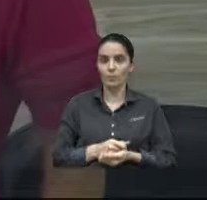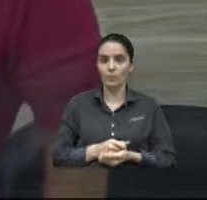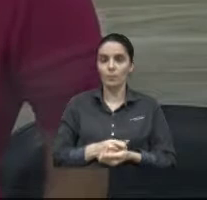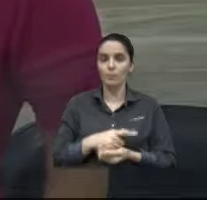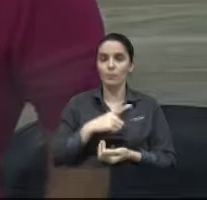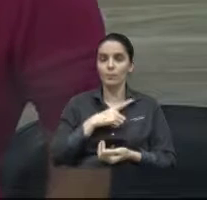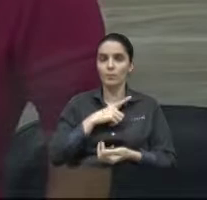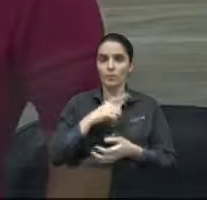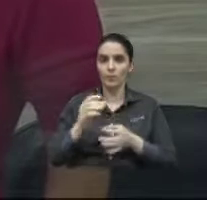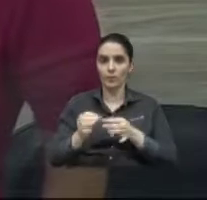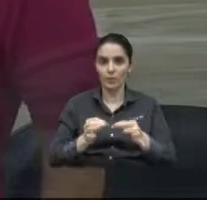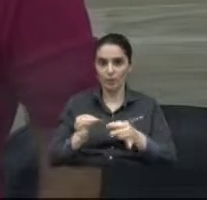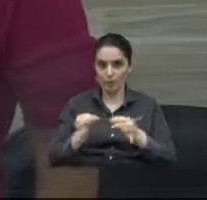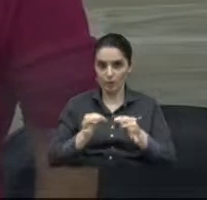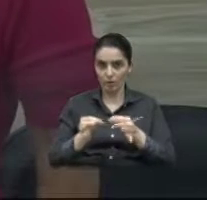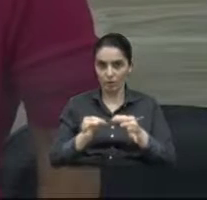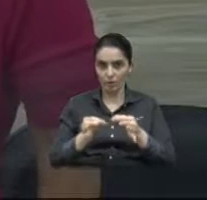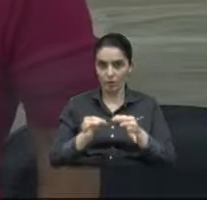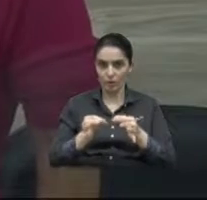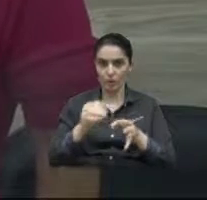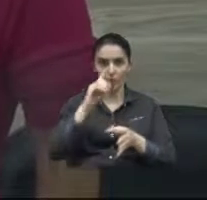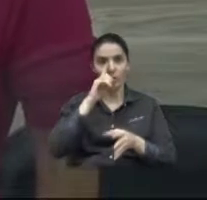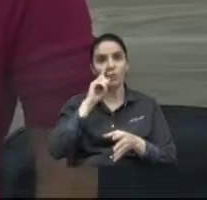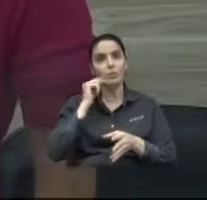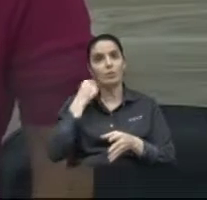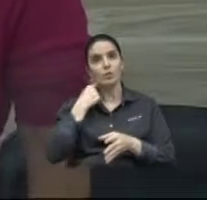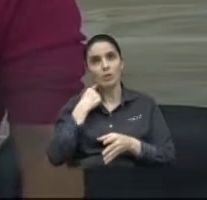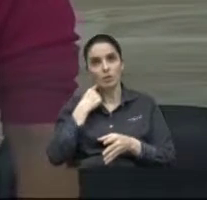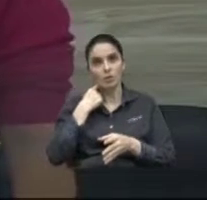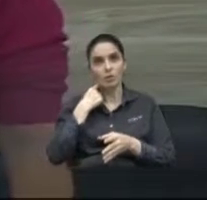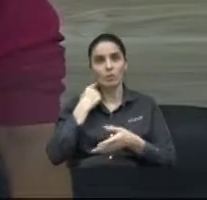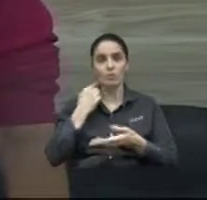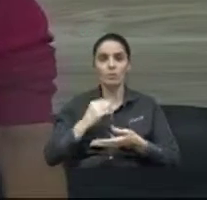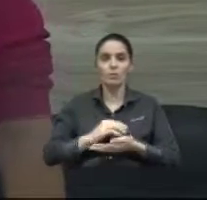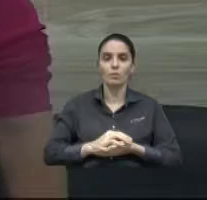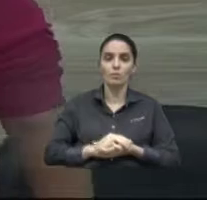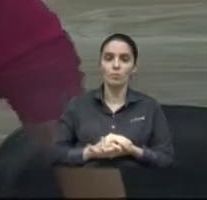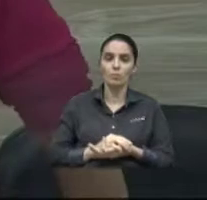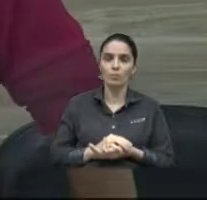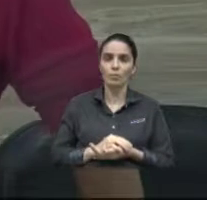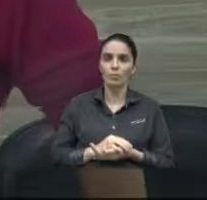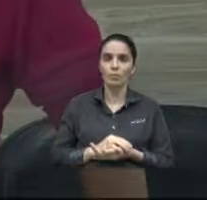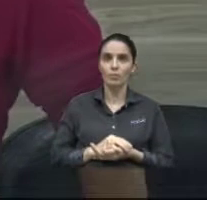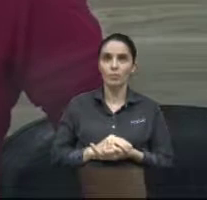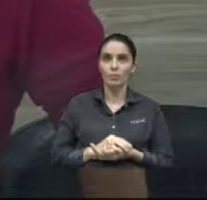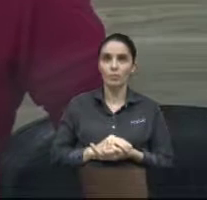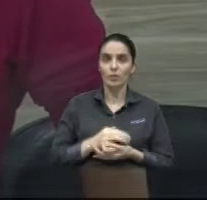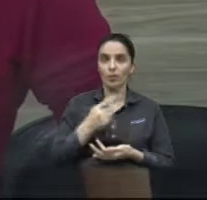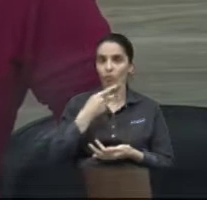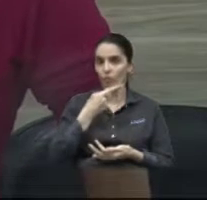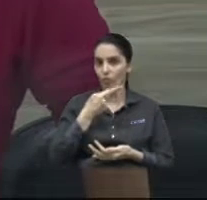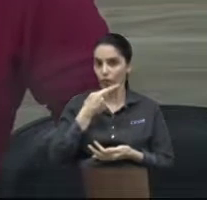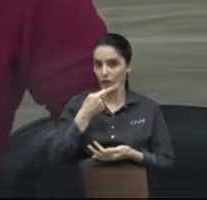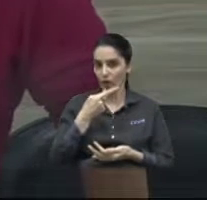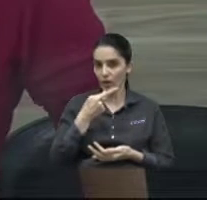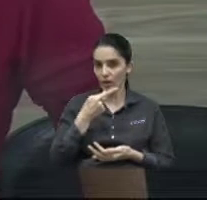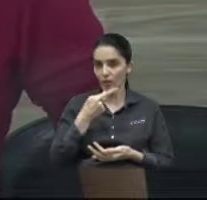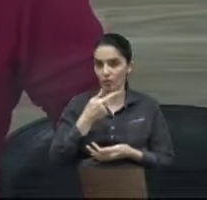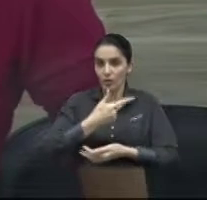projeto do vereador Newton nessa casa que fazia com que a